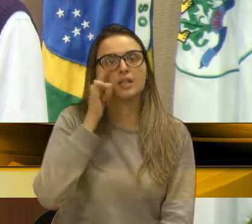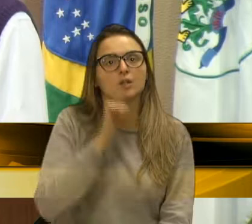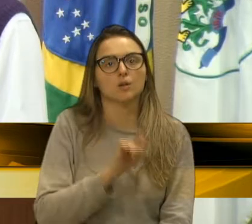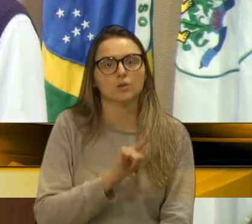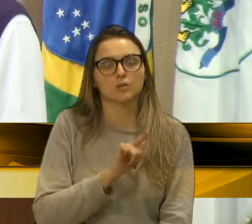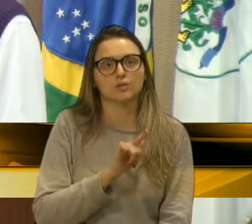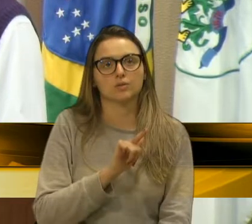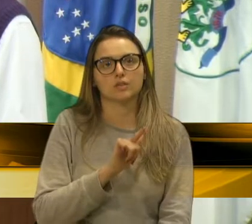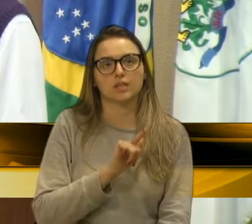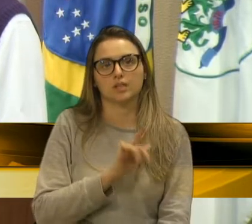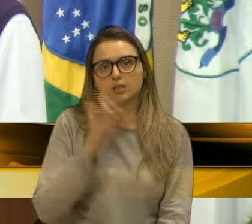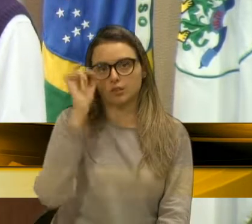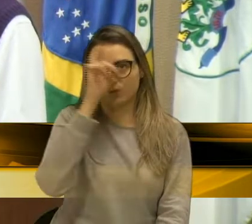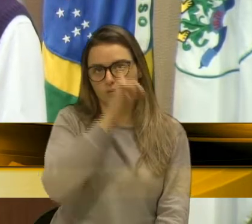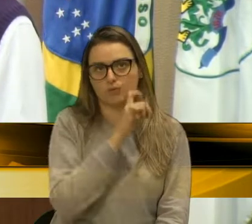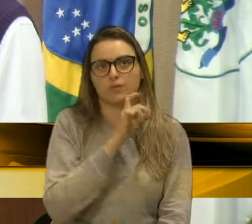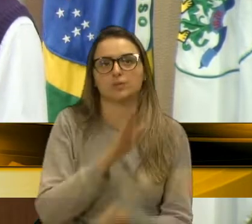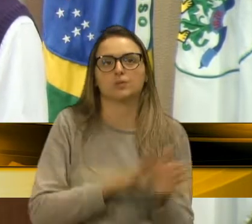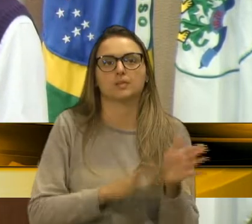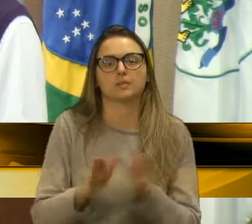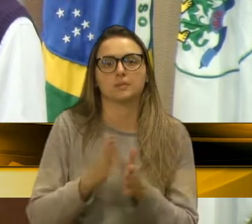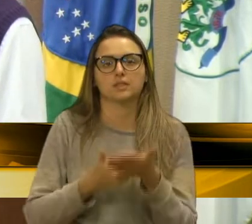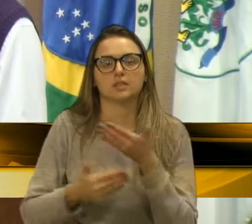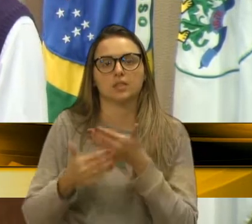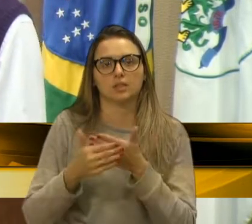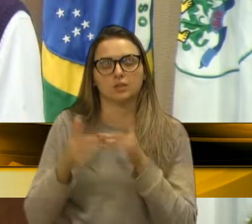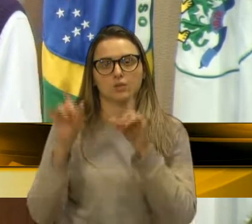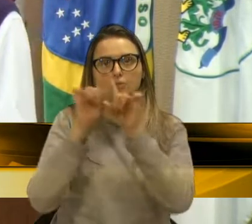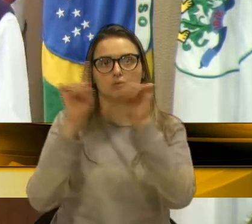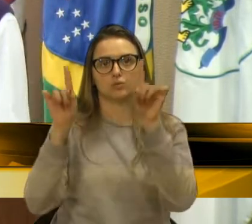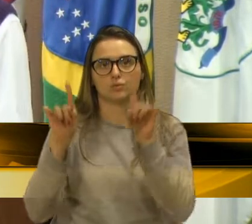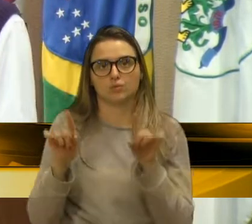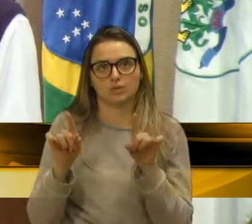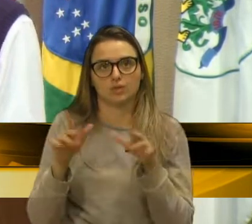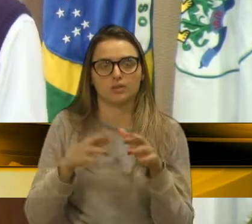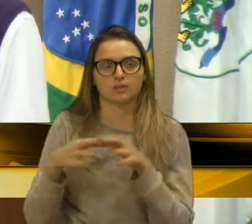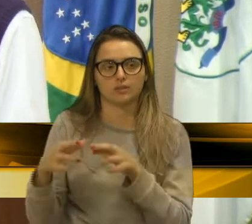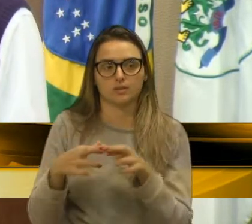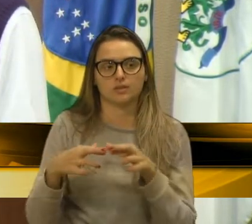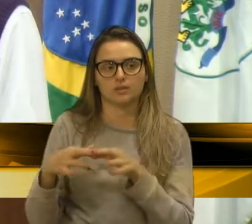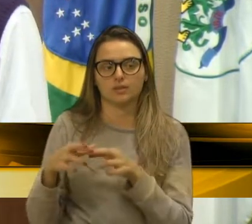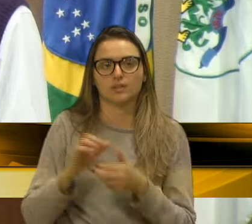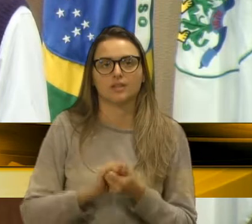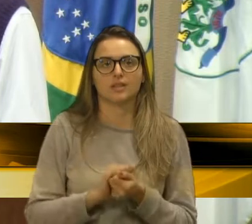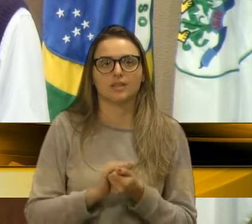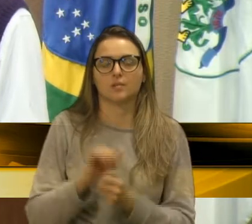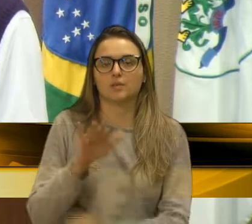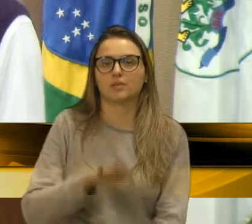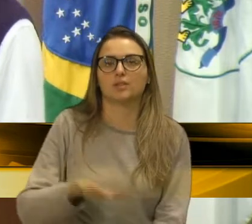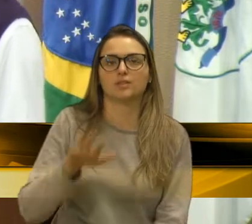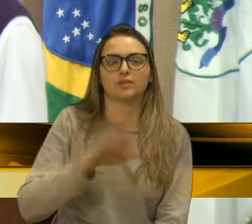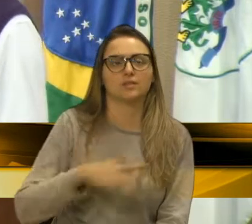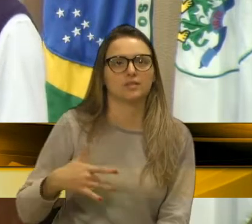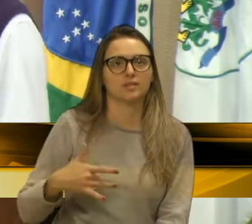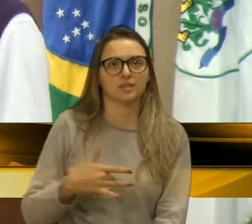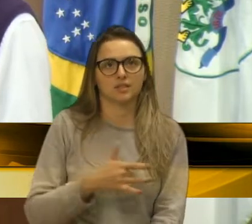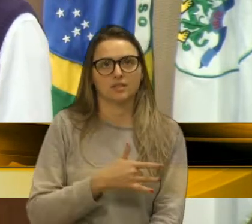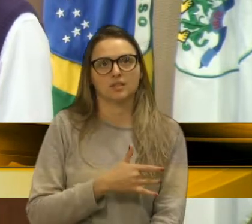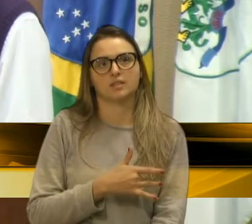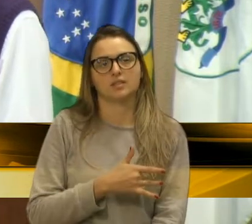de difícil acesso aos funcionários que atendem o interior, tanto na área da saúde quanto